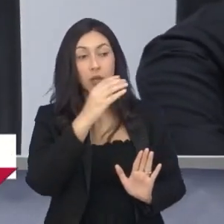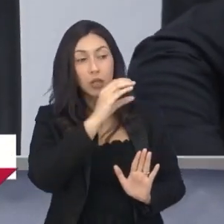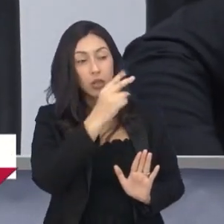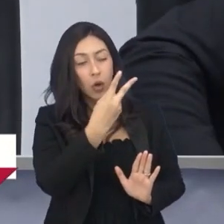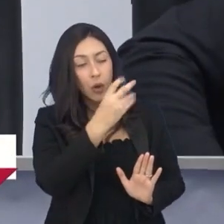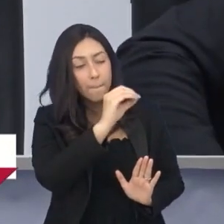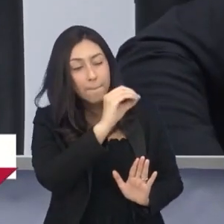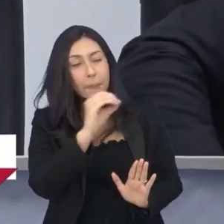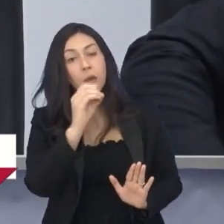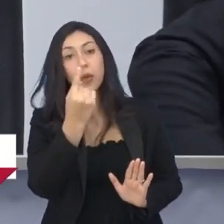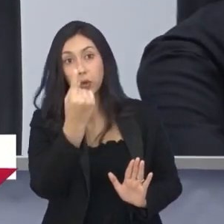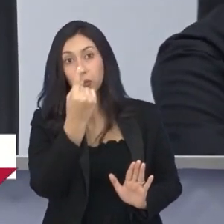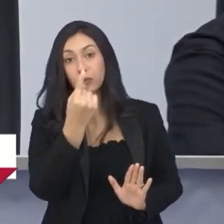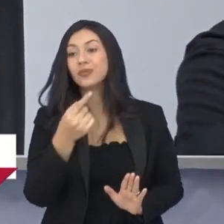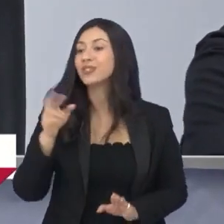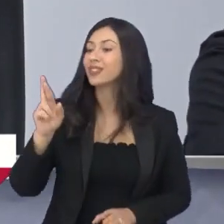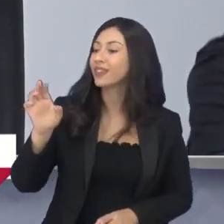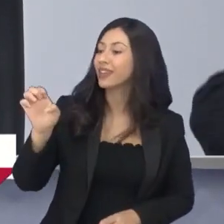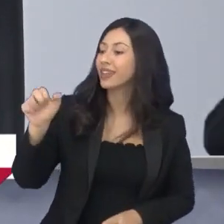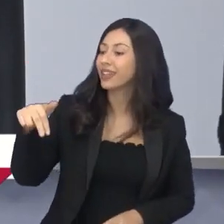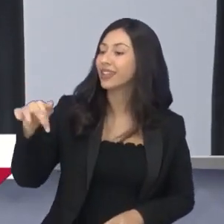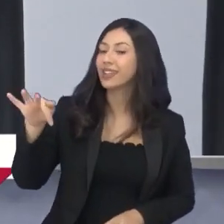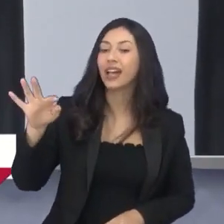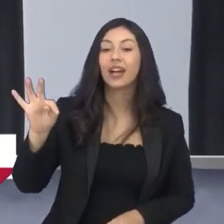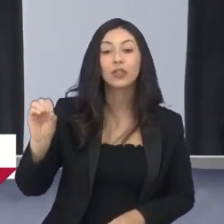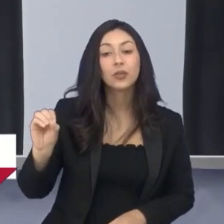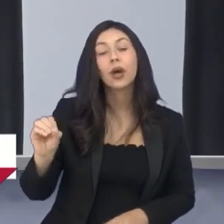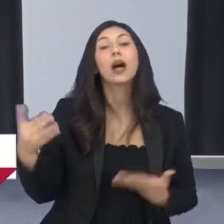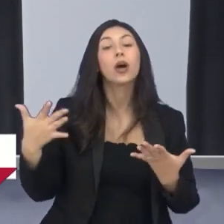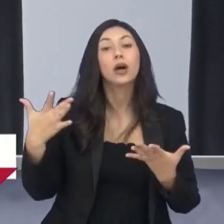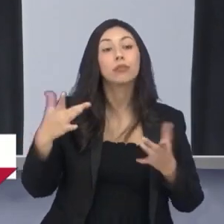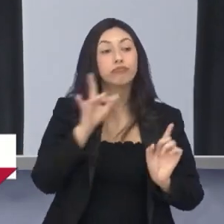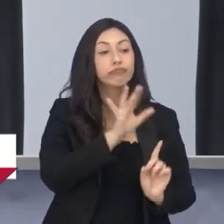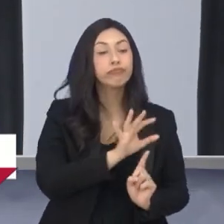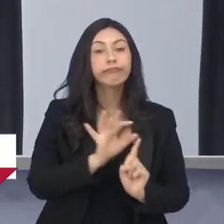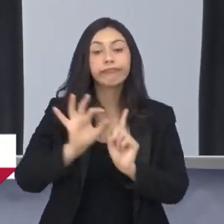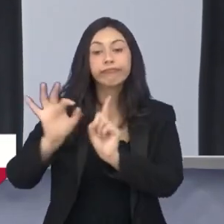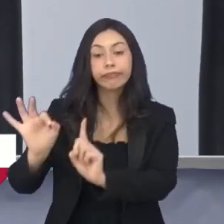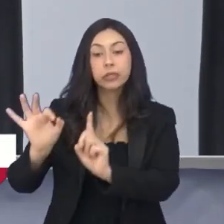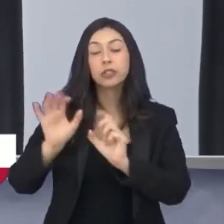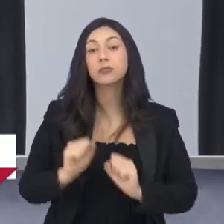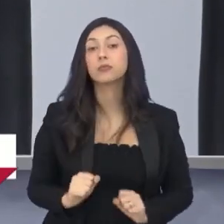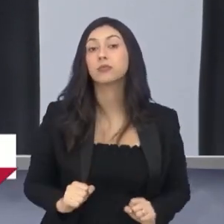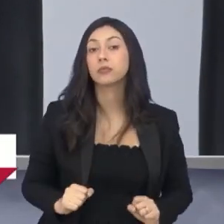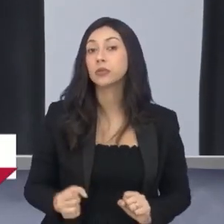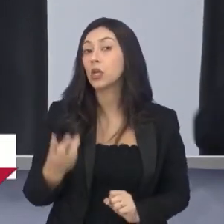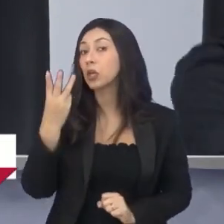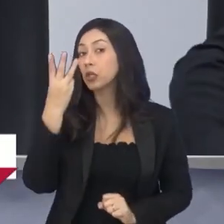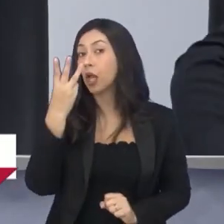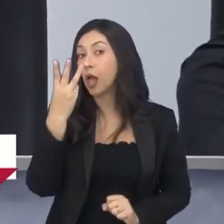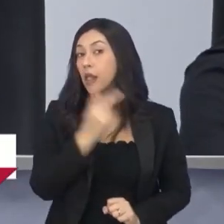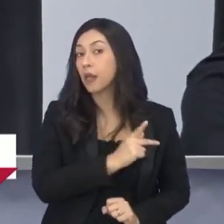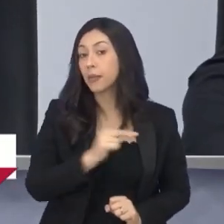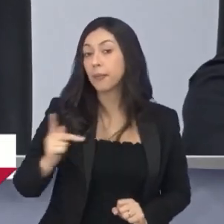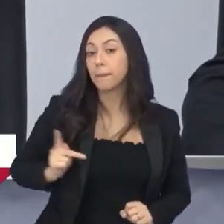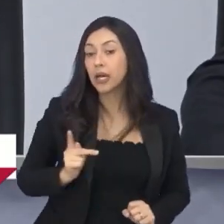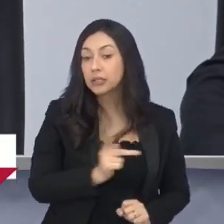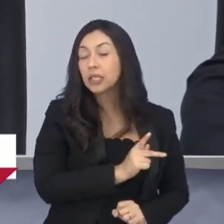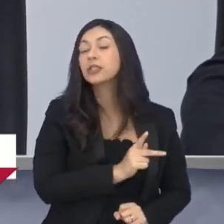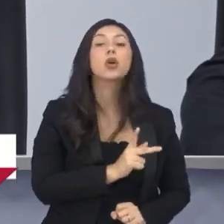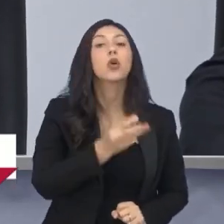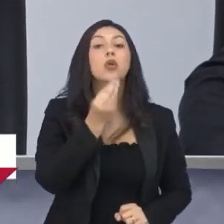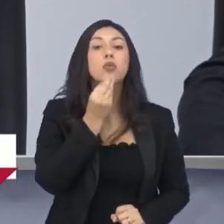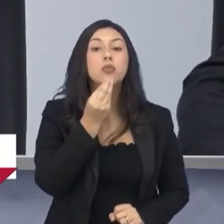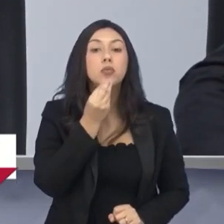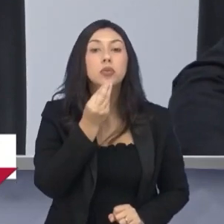de agora me levou para trabalhar no gabinete dele na as últimas três presidências dele ele me deu a oportunidade de exercer a